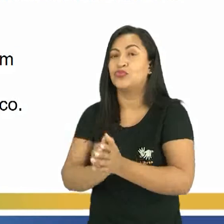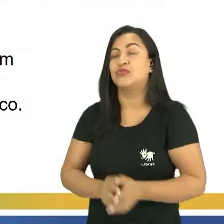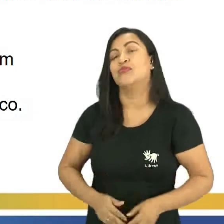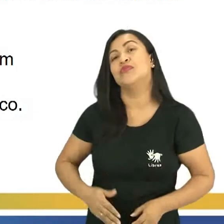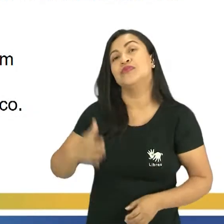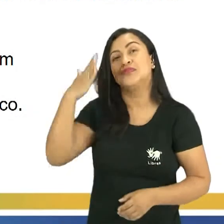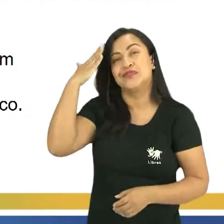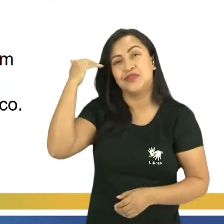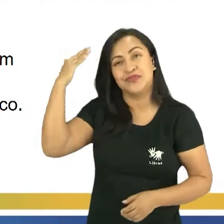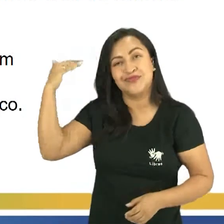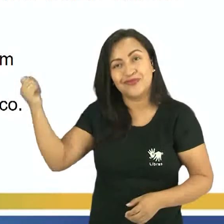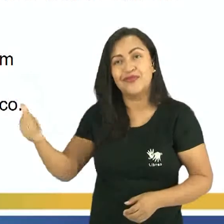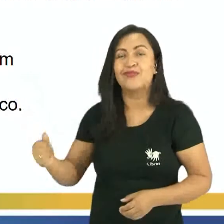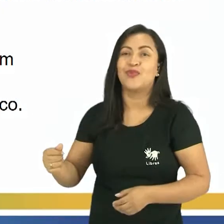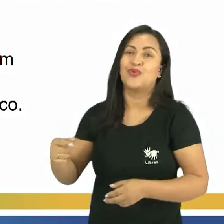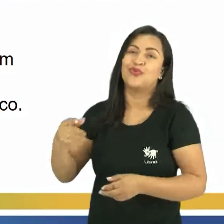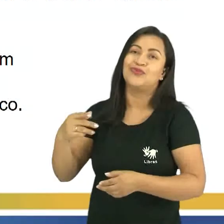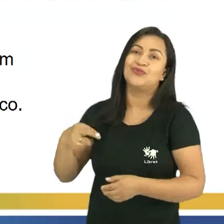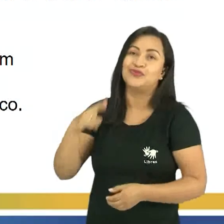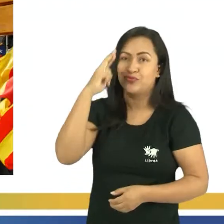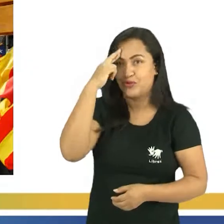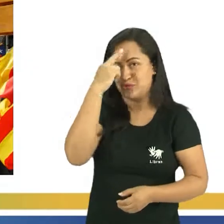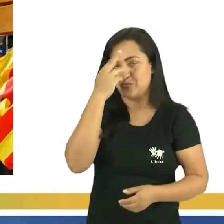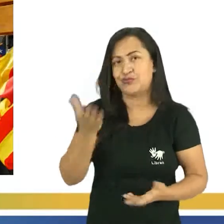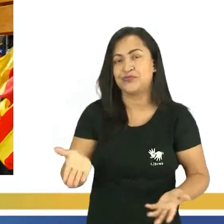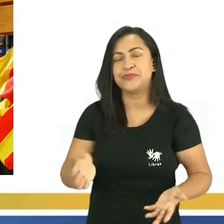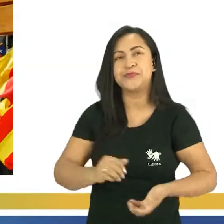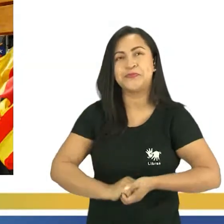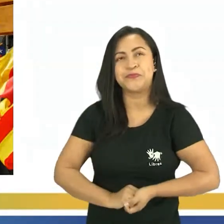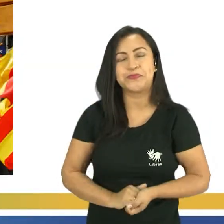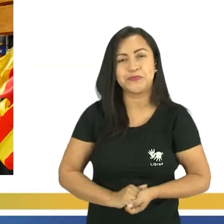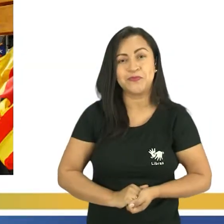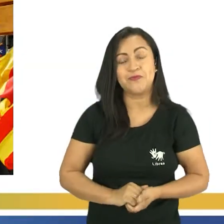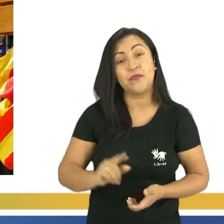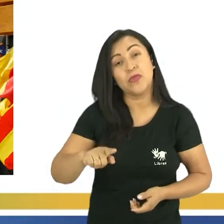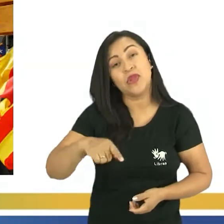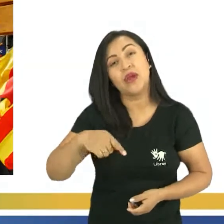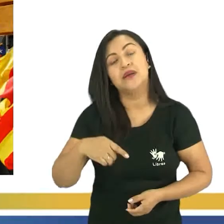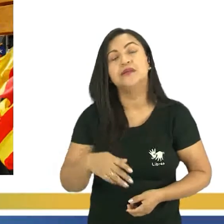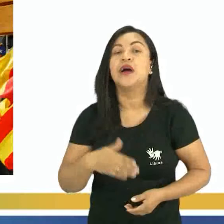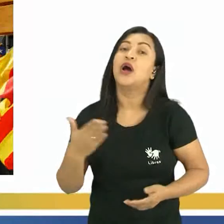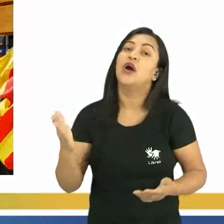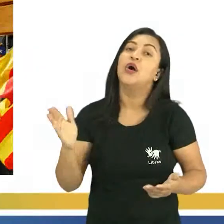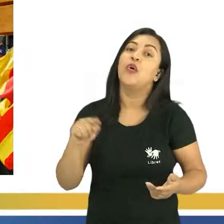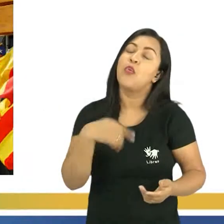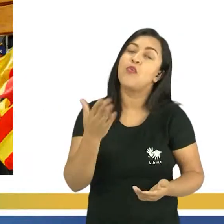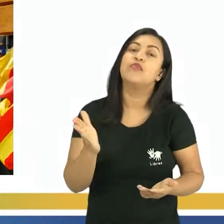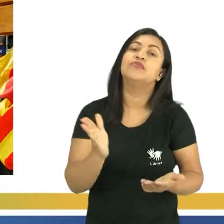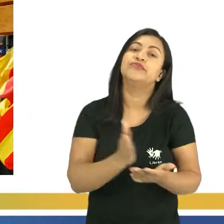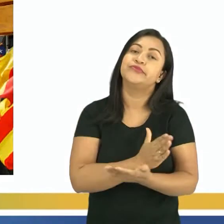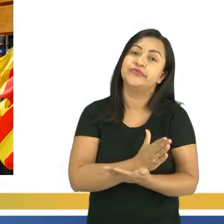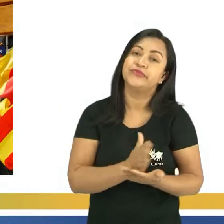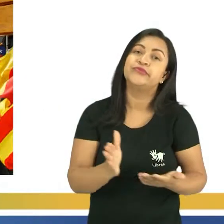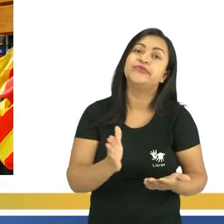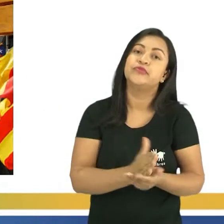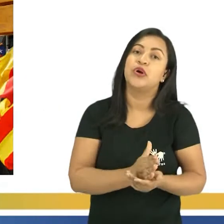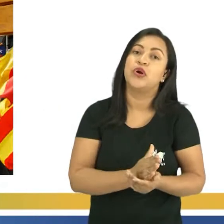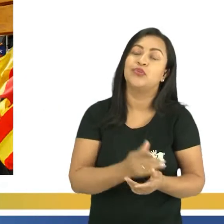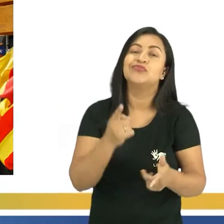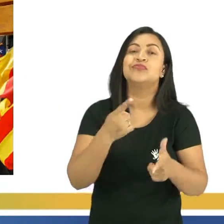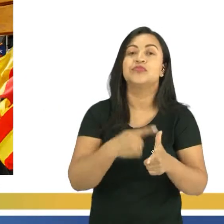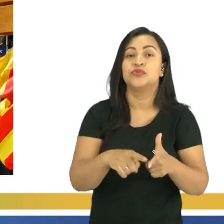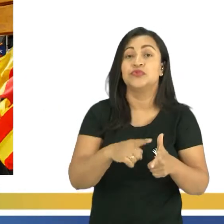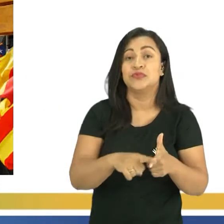o IRA, tá, estão relacionados aí. Outros problemas populacionais da Europa, outros principais movimentos nacionalistas